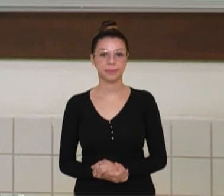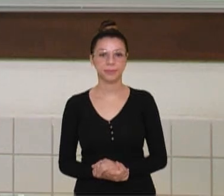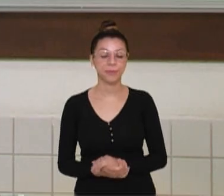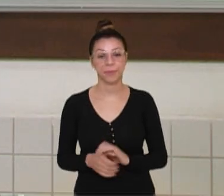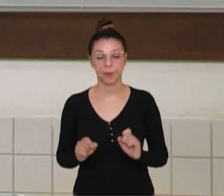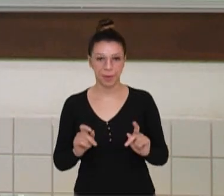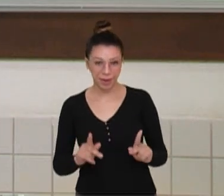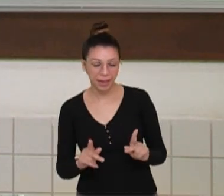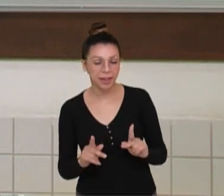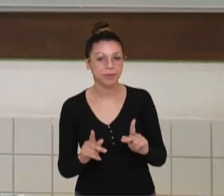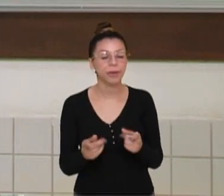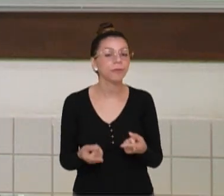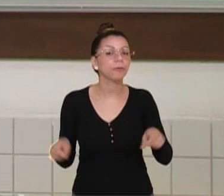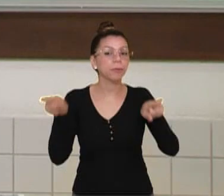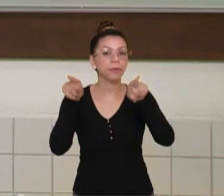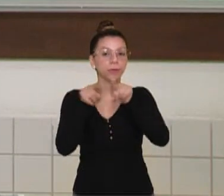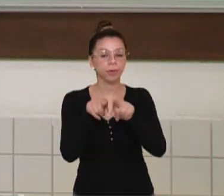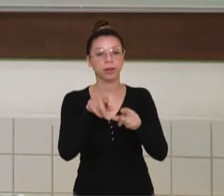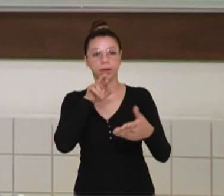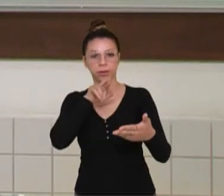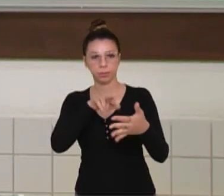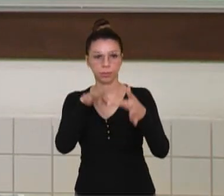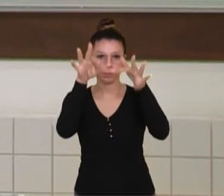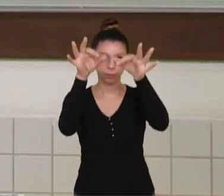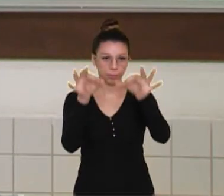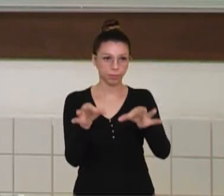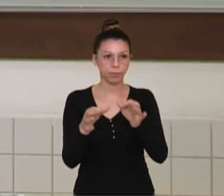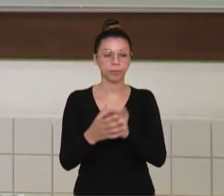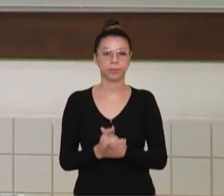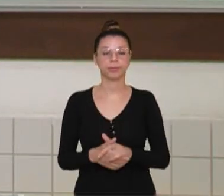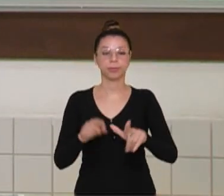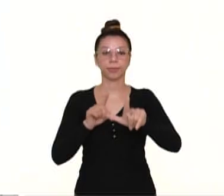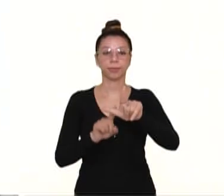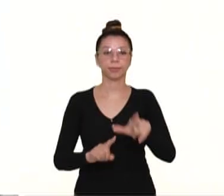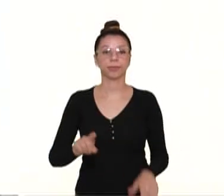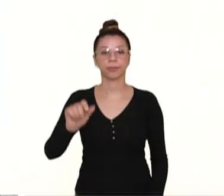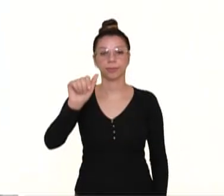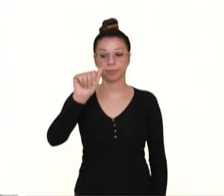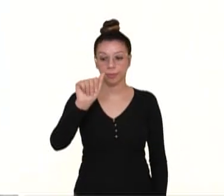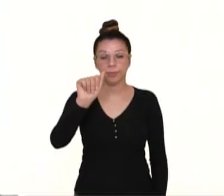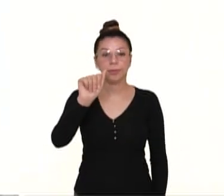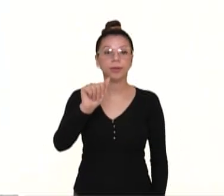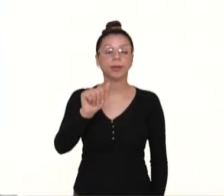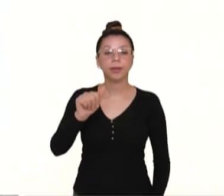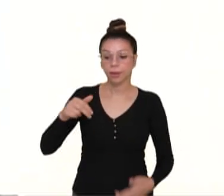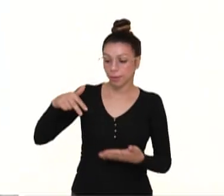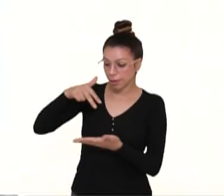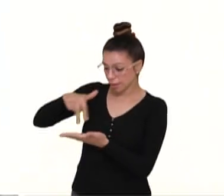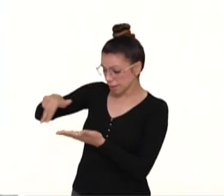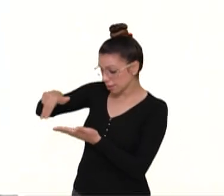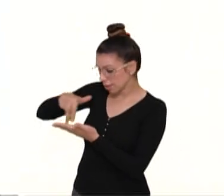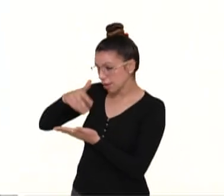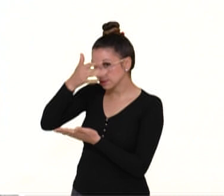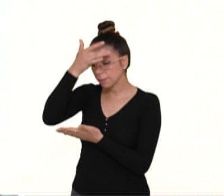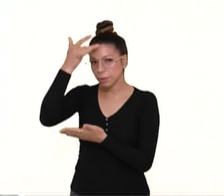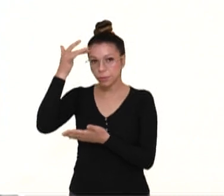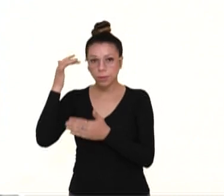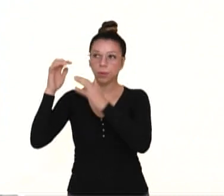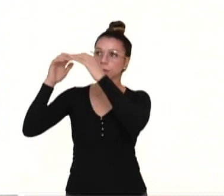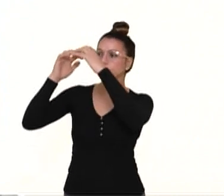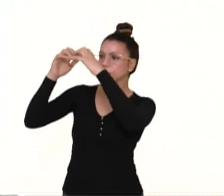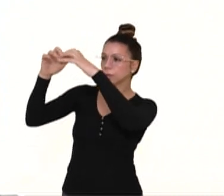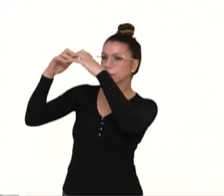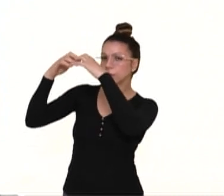Muito bem, pessoal. Então vamos voltar aqui com a alternativa correta. A alternativa correta é: a dança envolve o praticante de forma